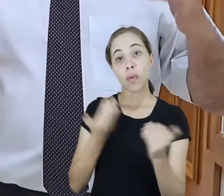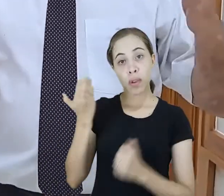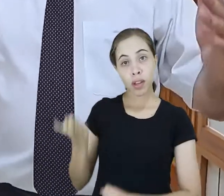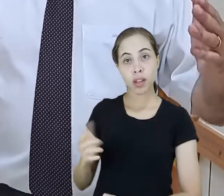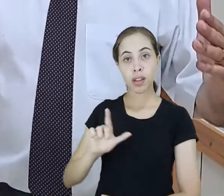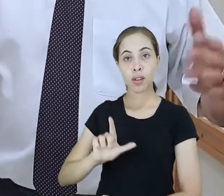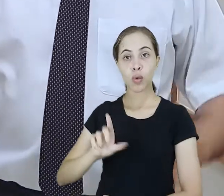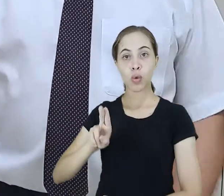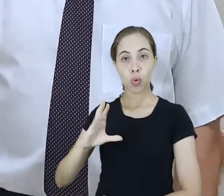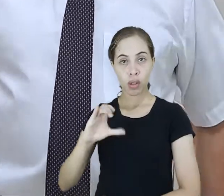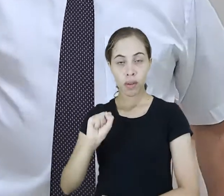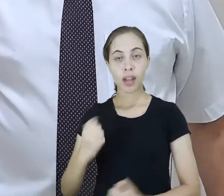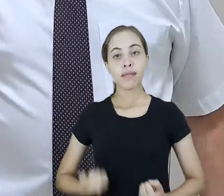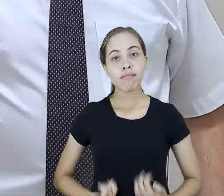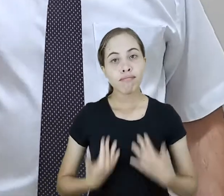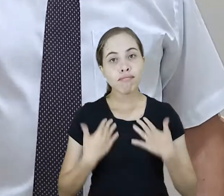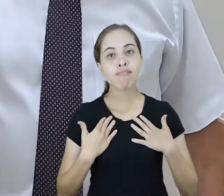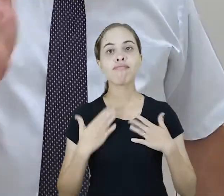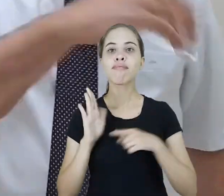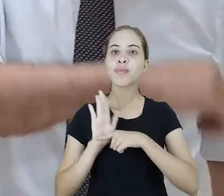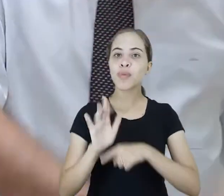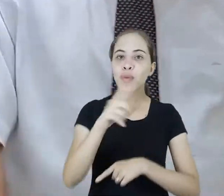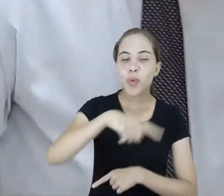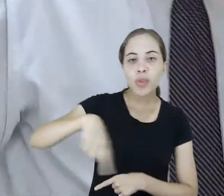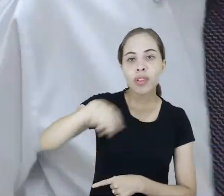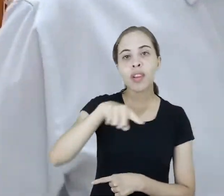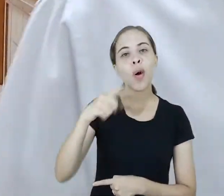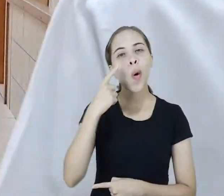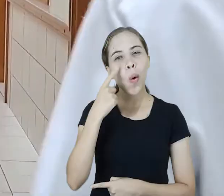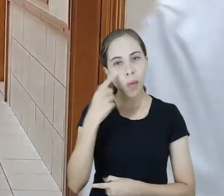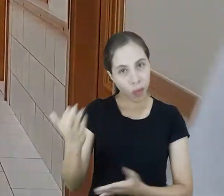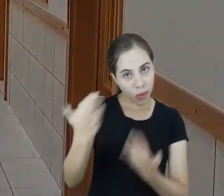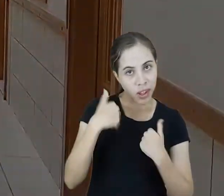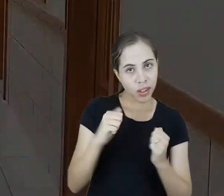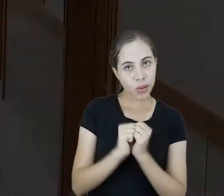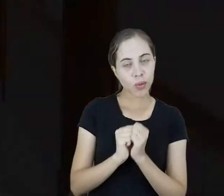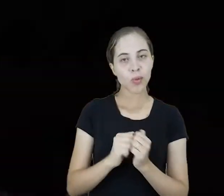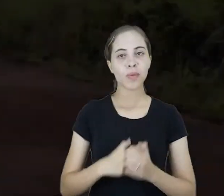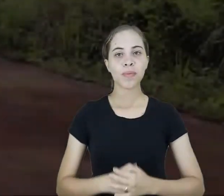irá inspirá-los. Venha conosco!